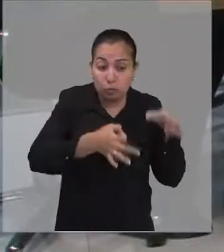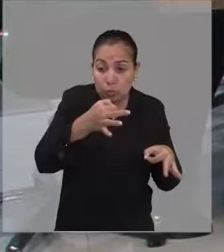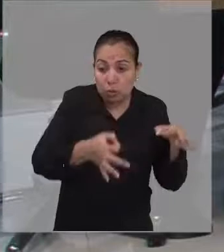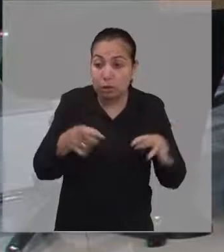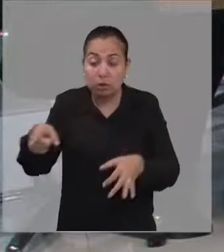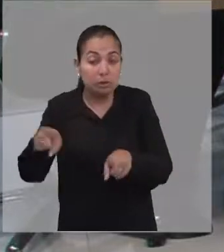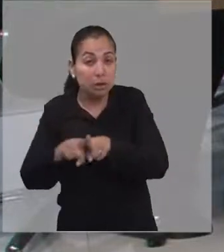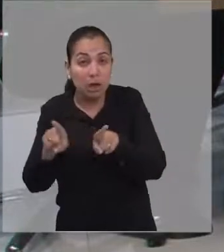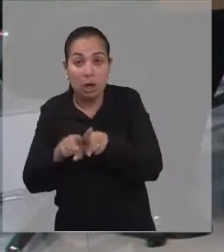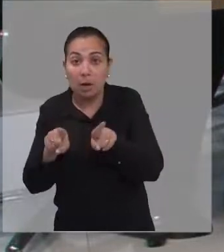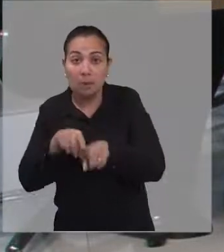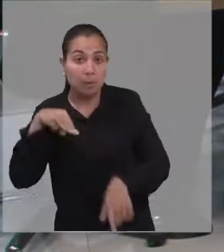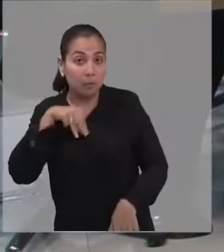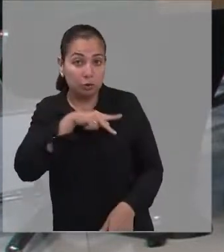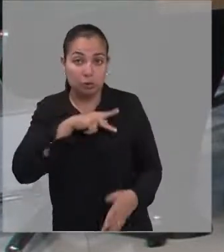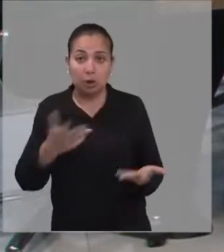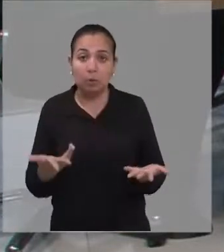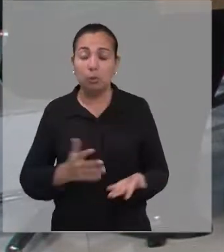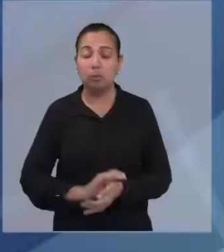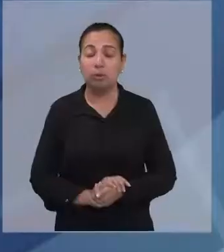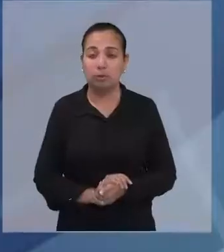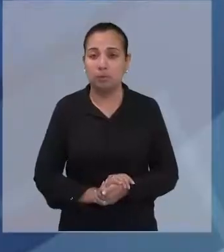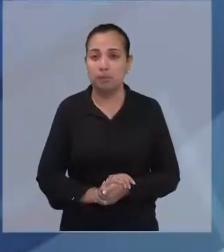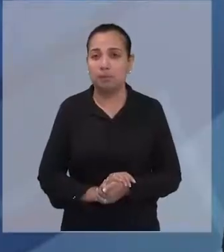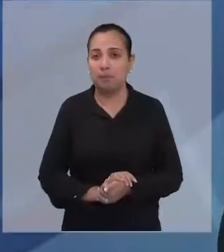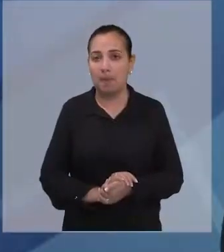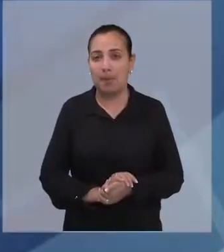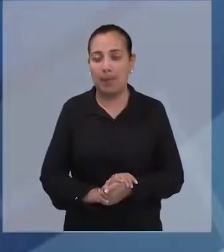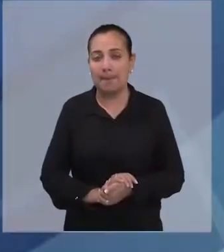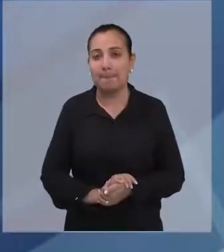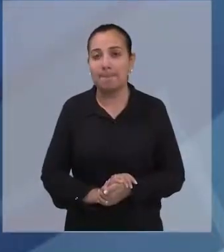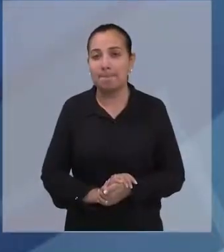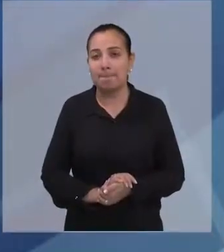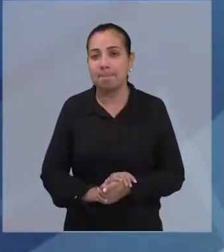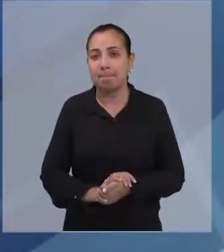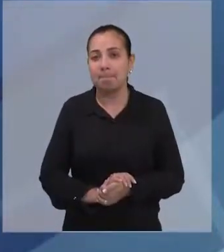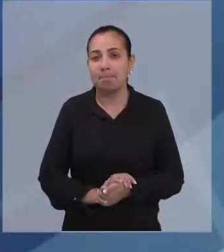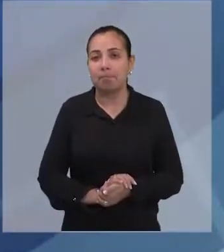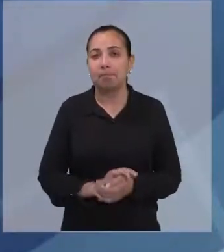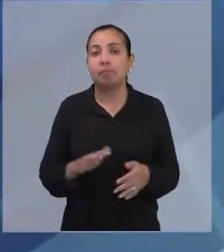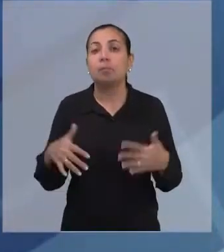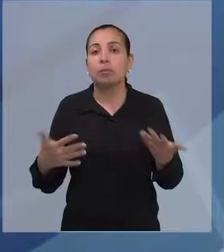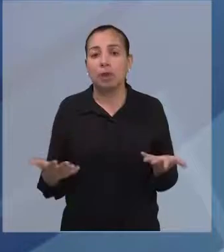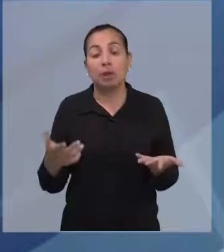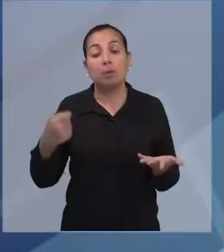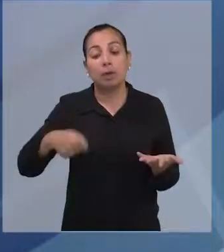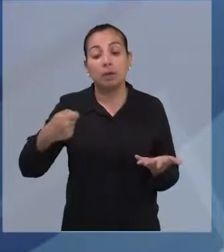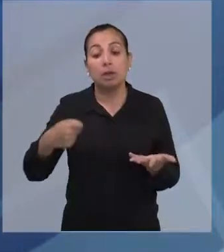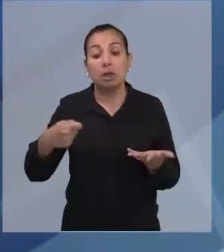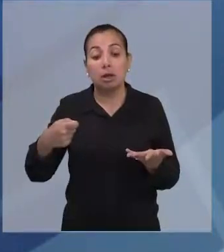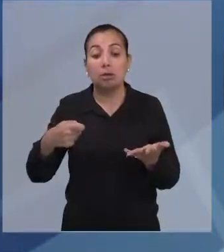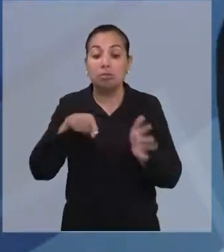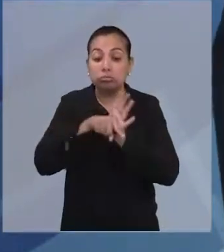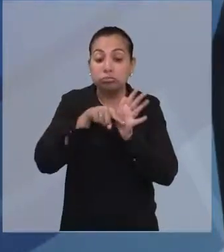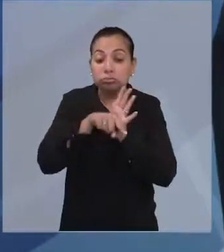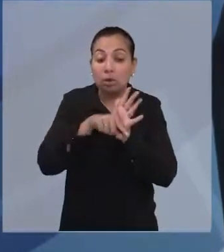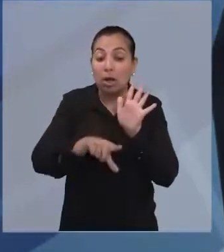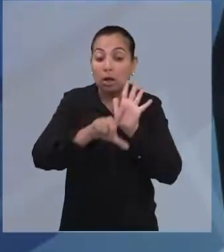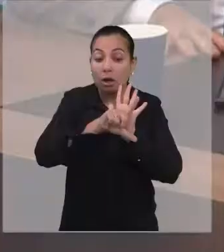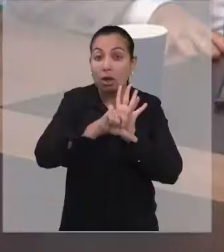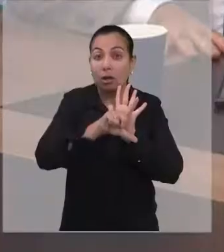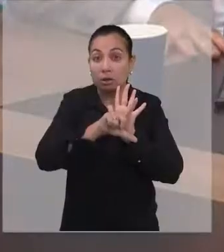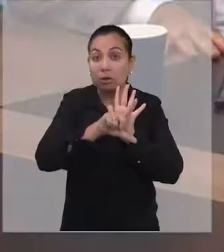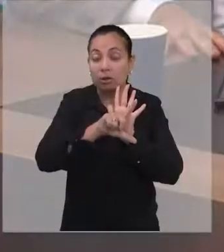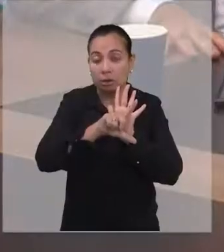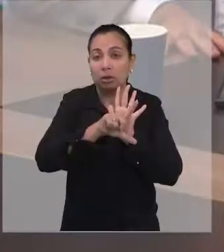qualquer momento... Deixa de agir como fiscal da lei e passa a agir como acusador.